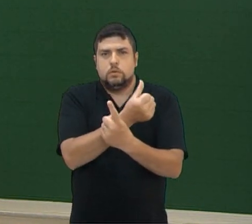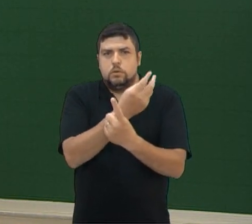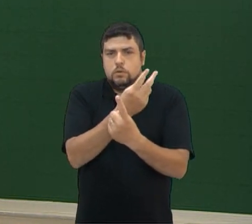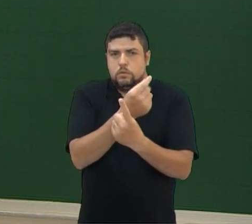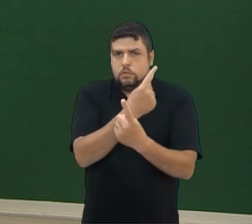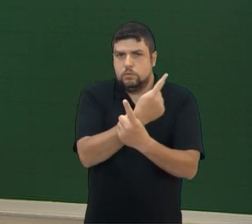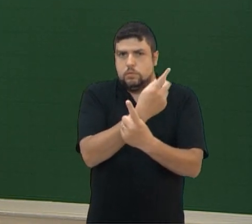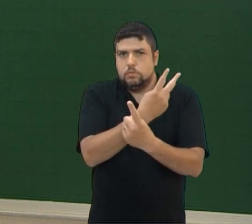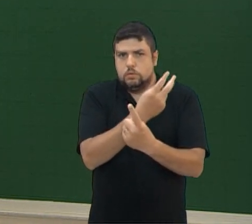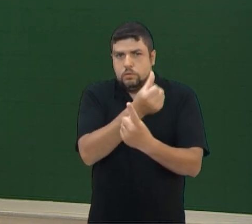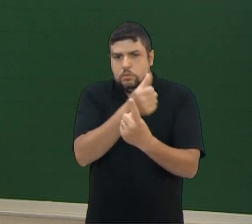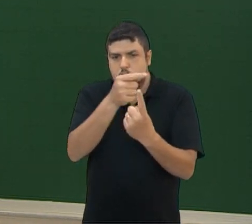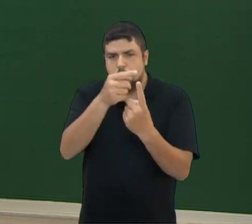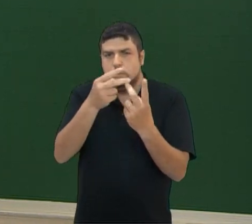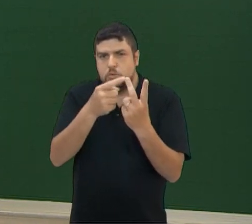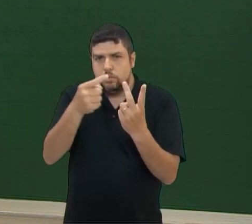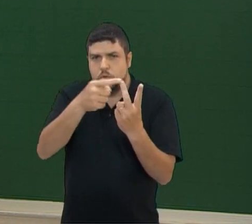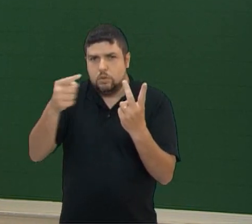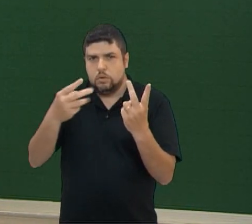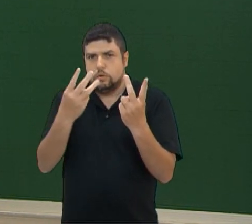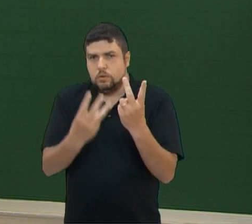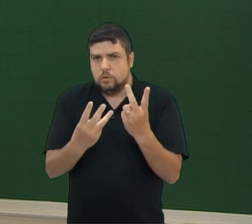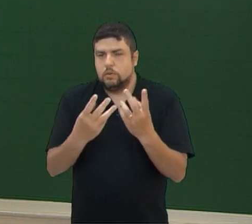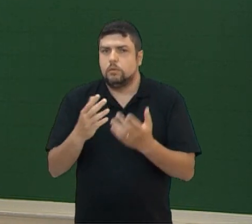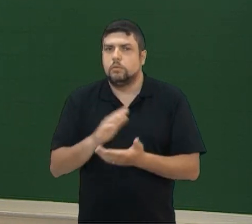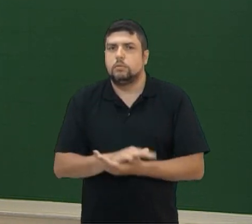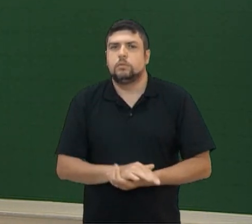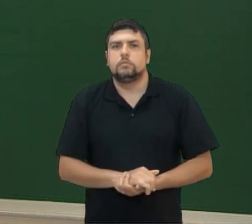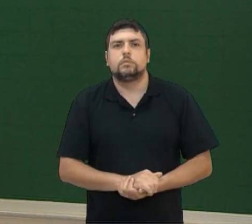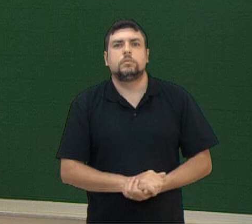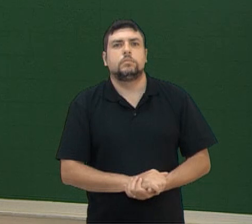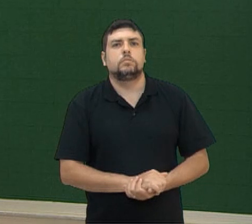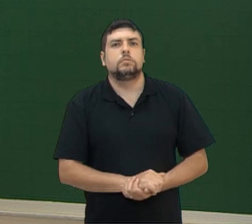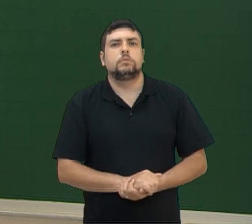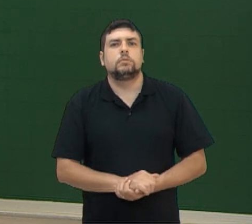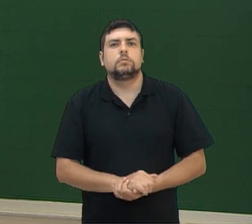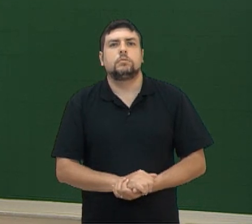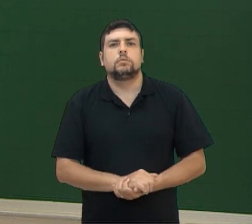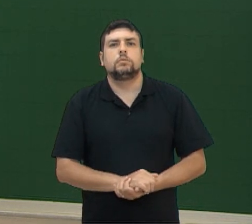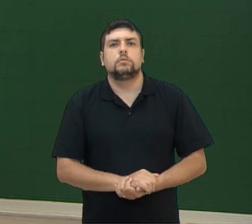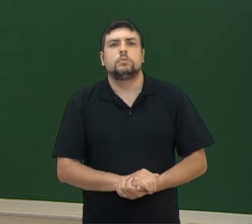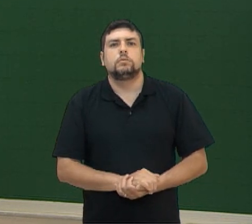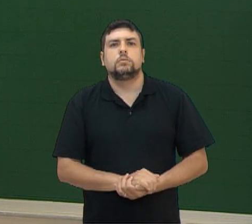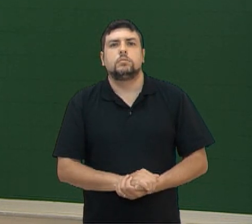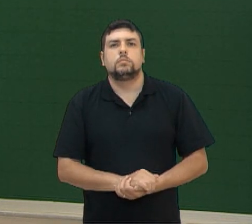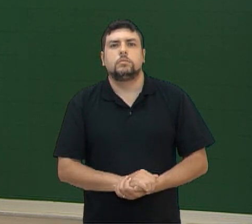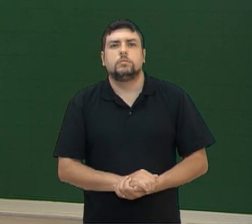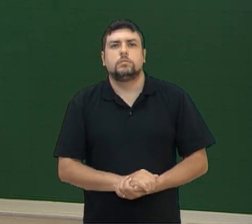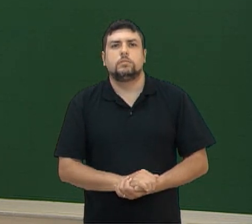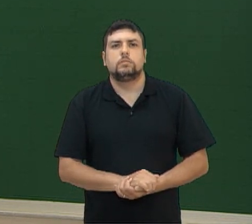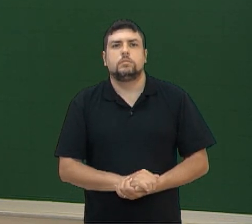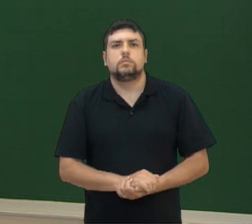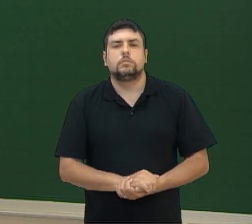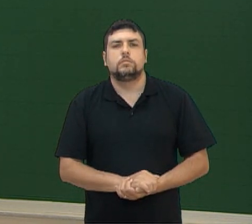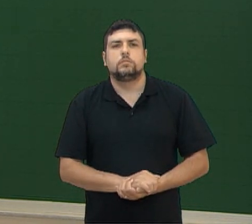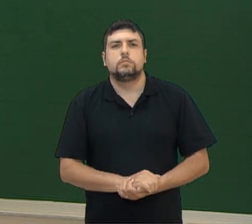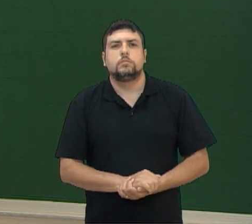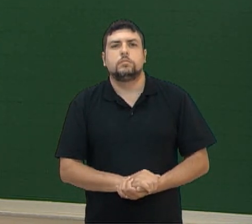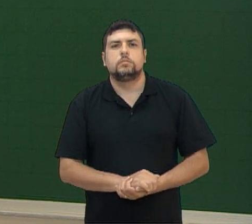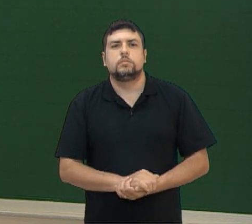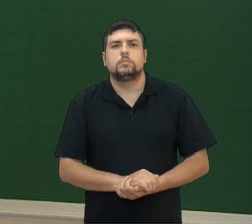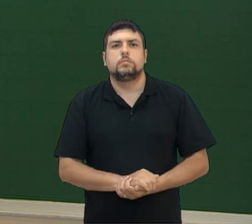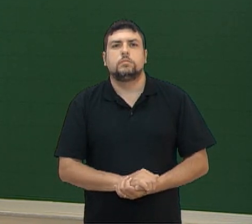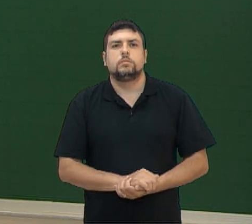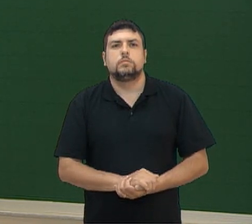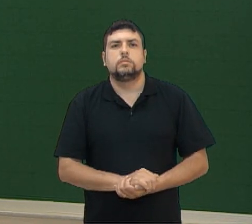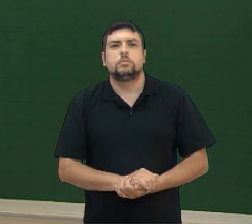multiplicando, dividiu, deu 42 e eu repeti a raiz. Como nós não estamos substituindo a